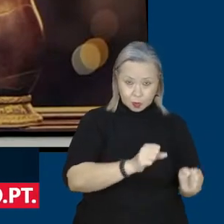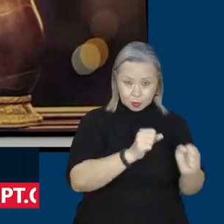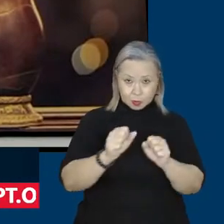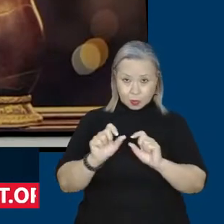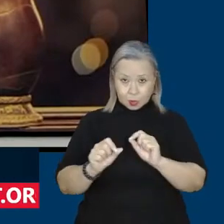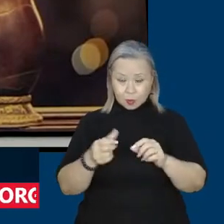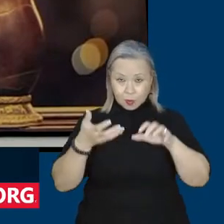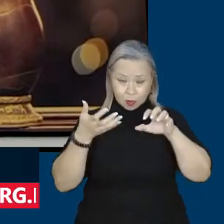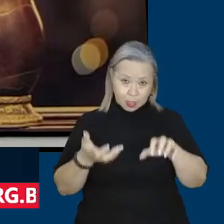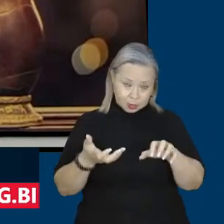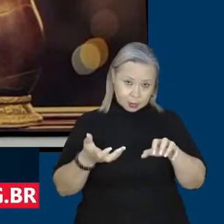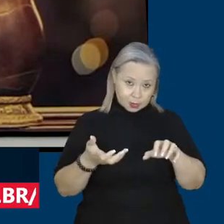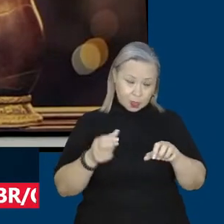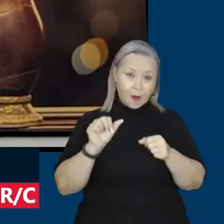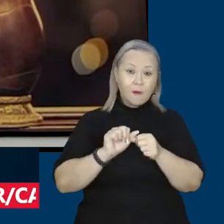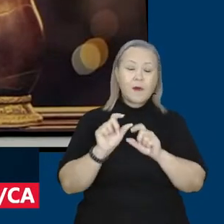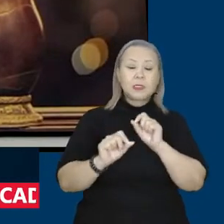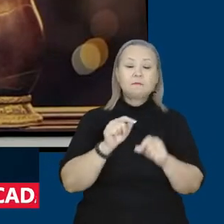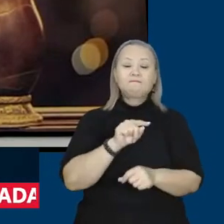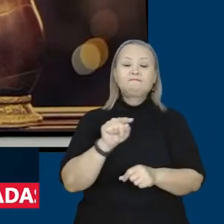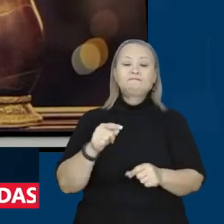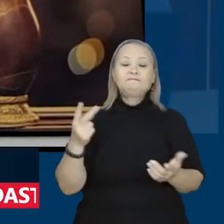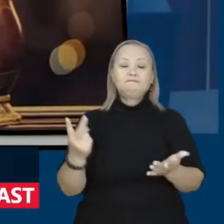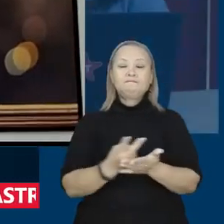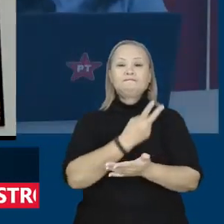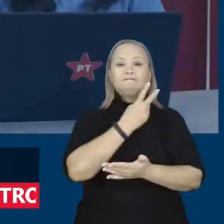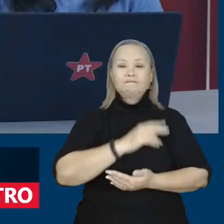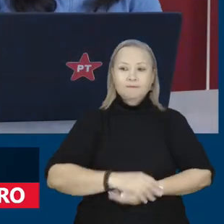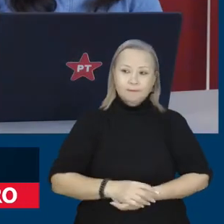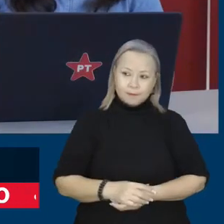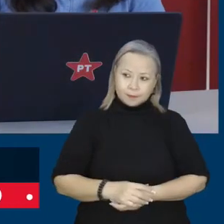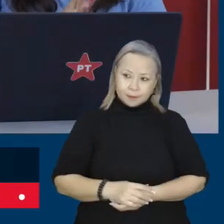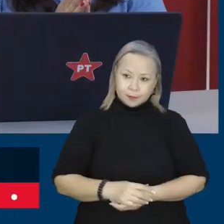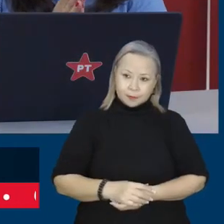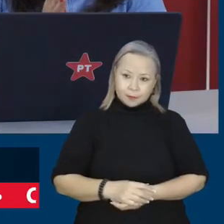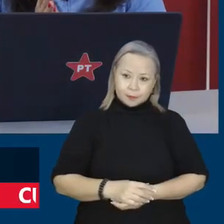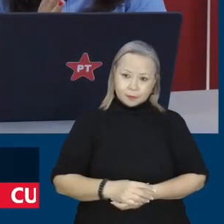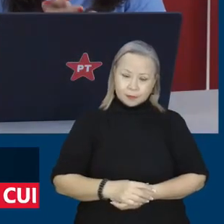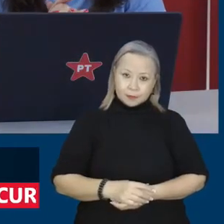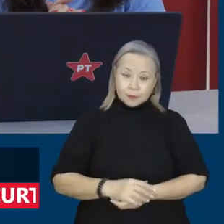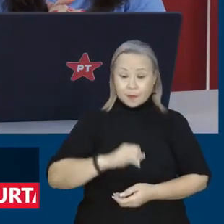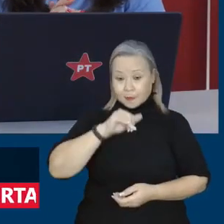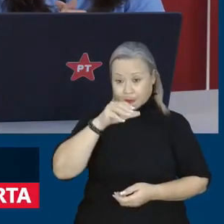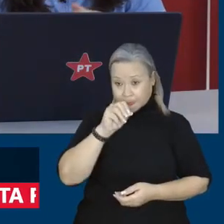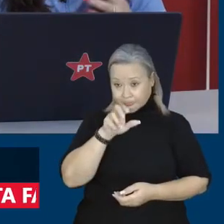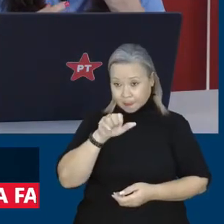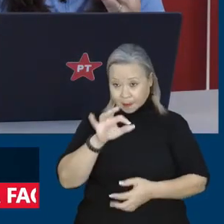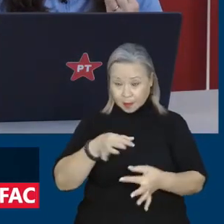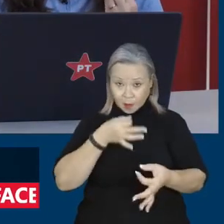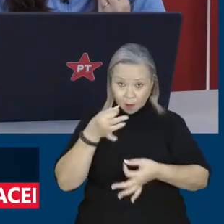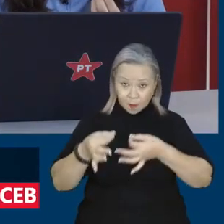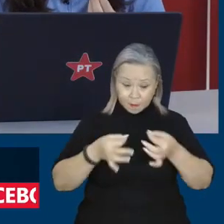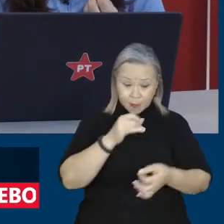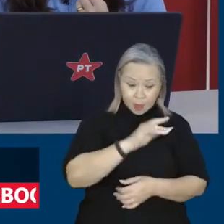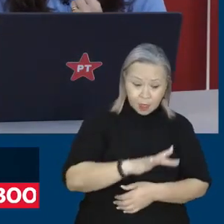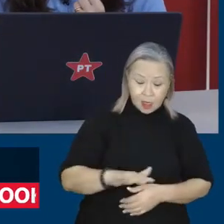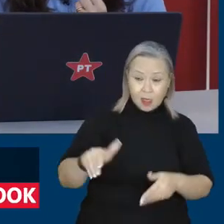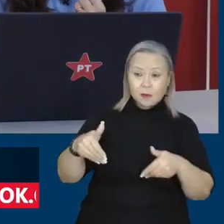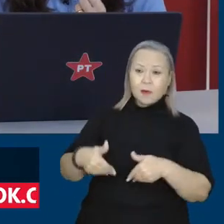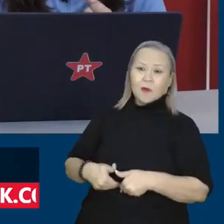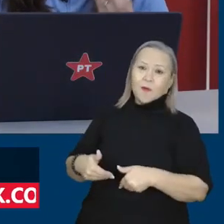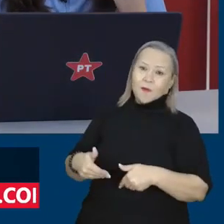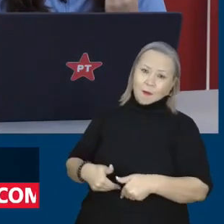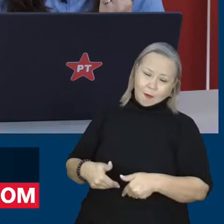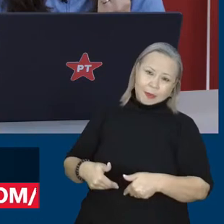Nacional fazer que isso aconteça é isso porque às vezes Negreiros aqui até comentou né crianças com fome